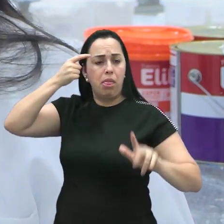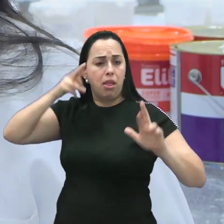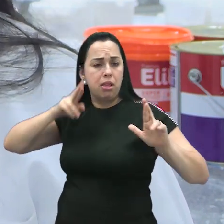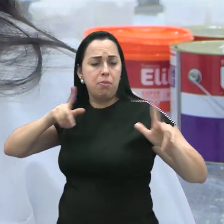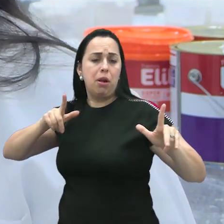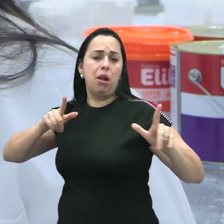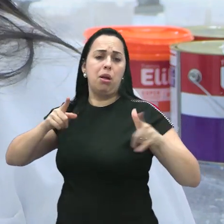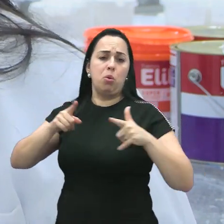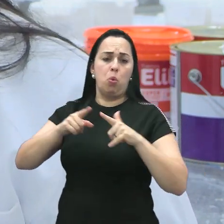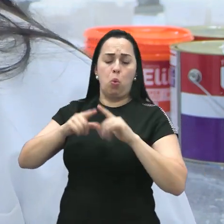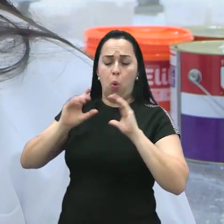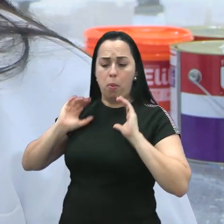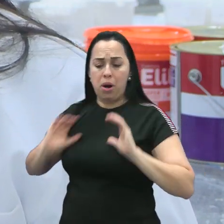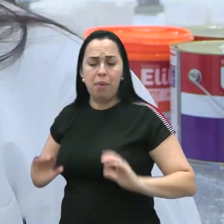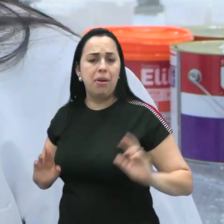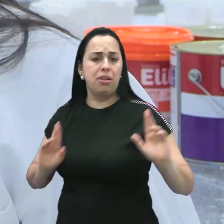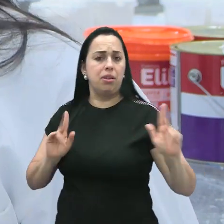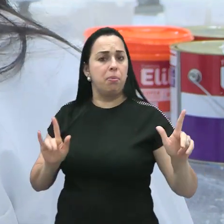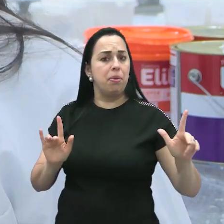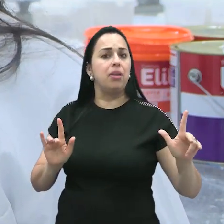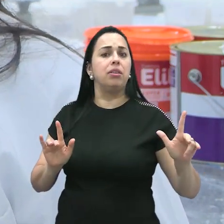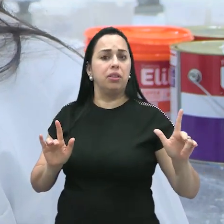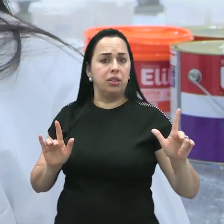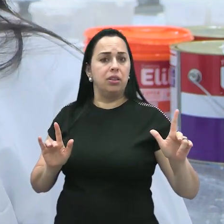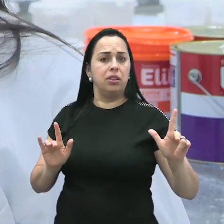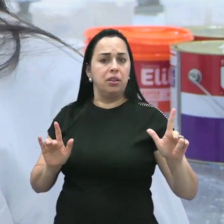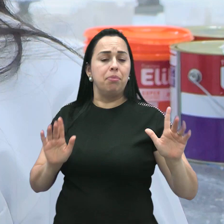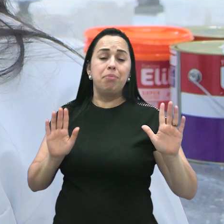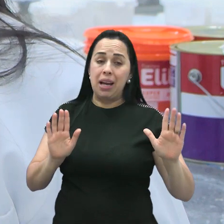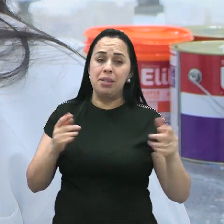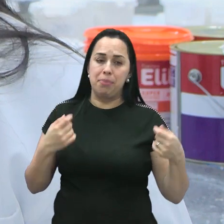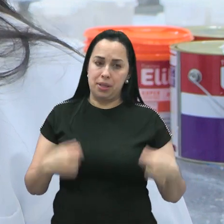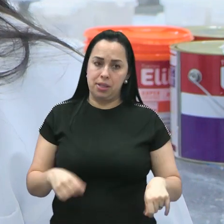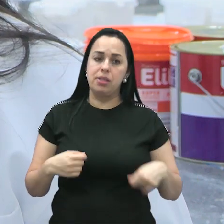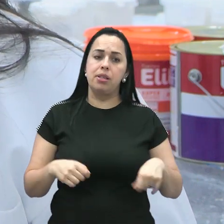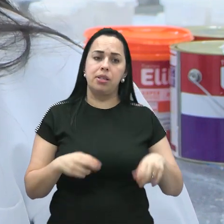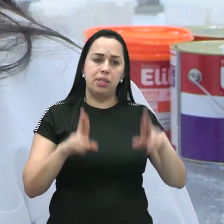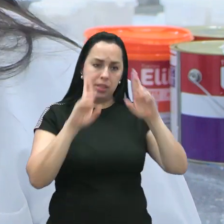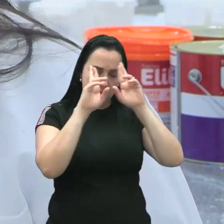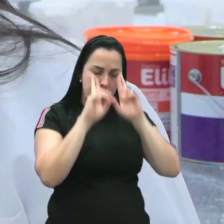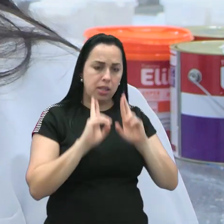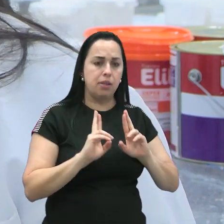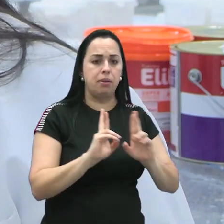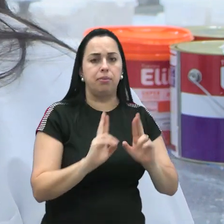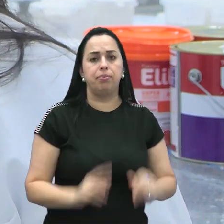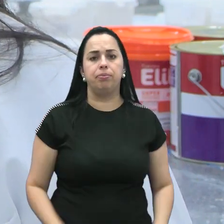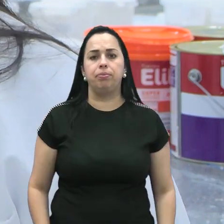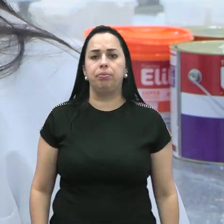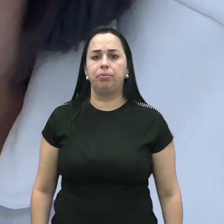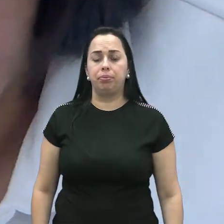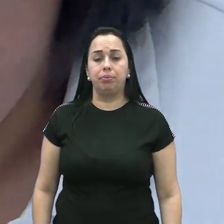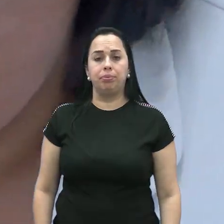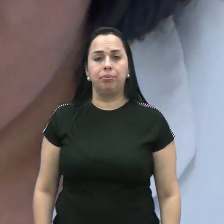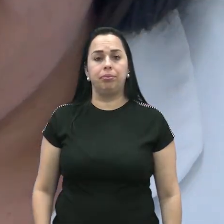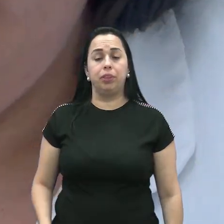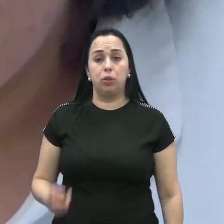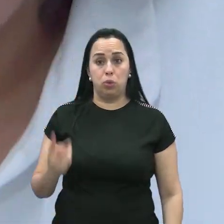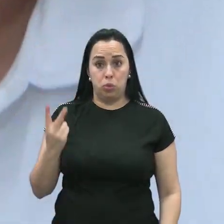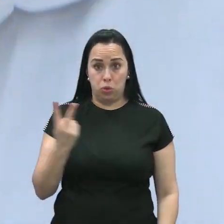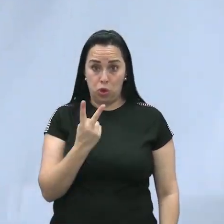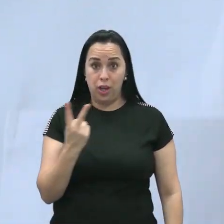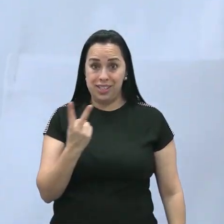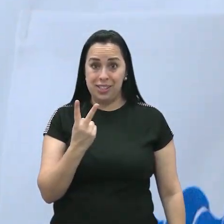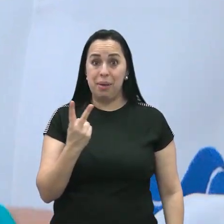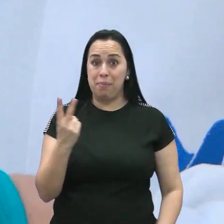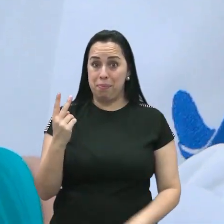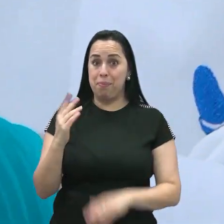à criação, né, a maneira como realmente enxerga as coisas, mas sempre flui de uma maneira muito boa. Esses 2